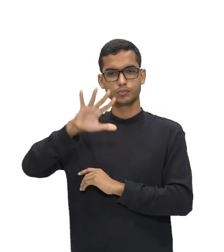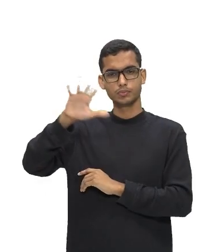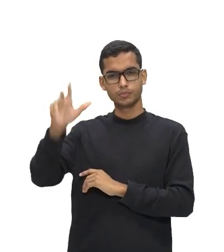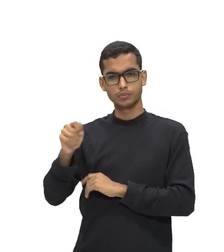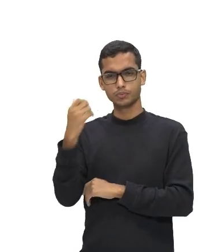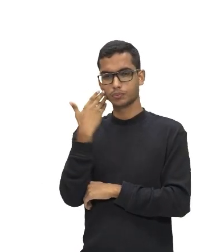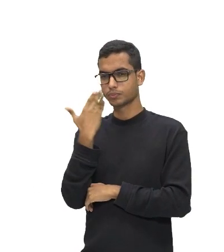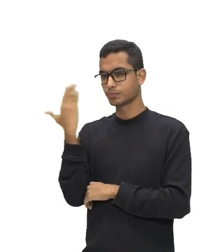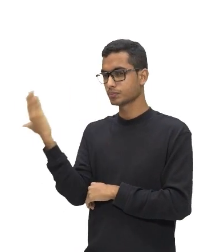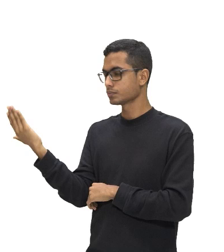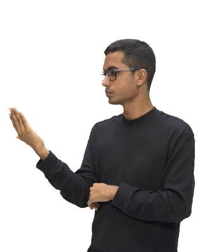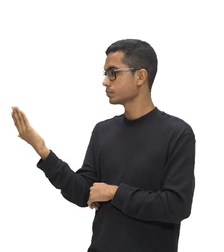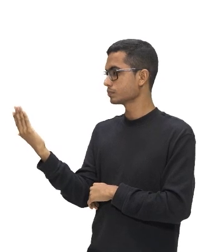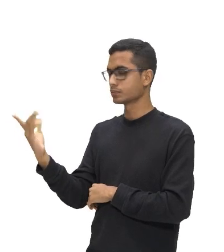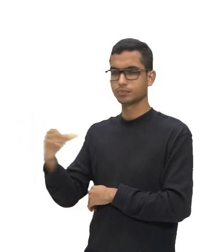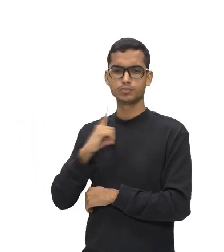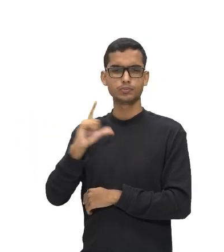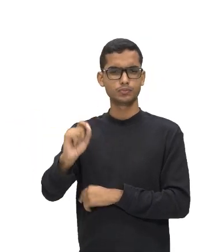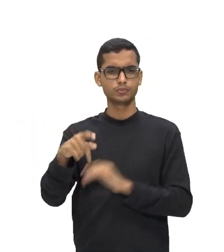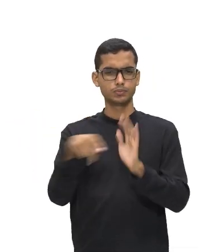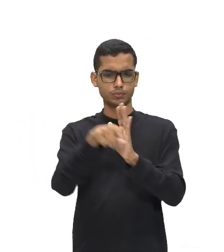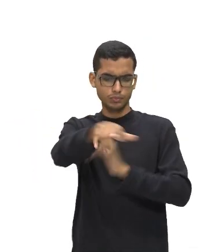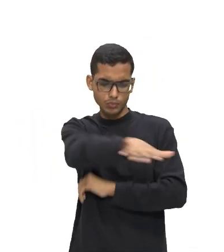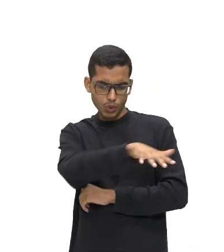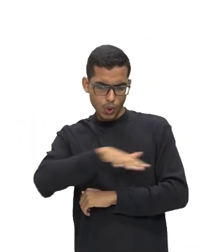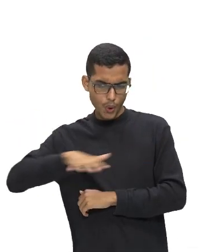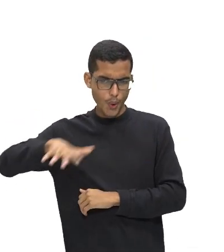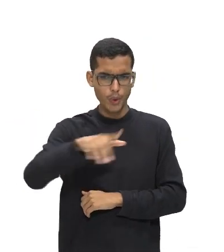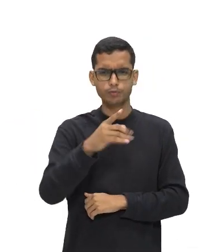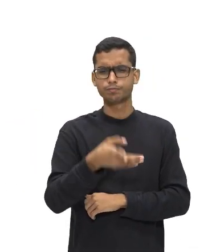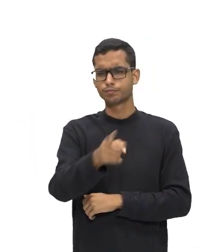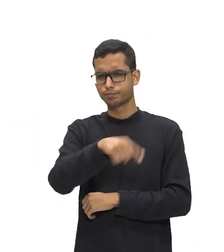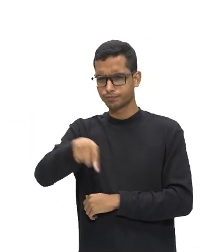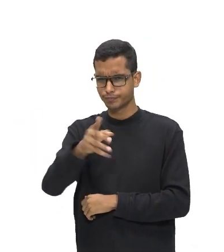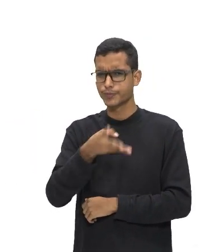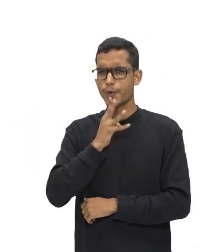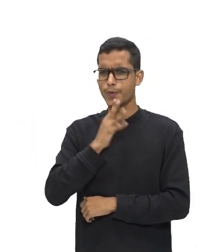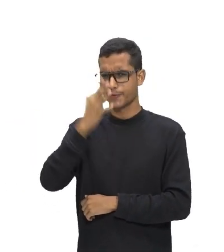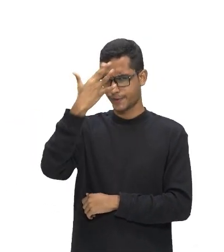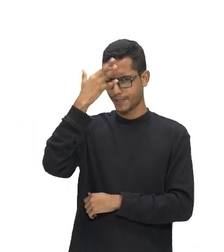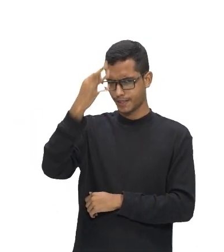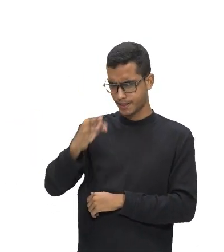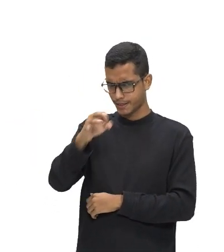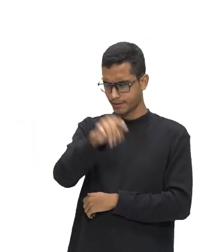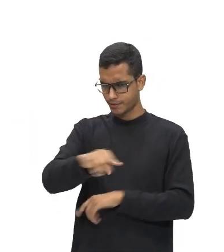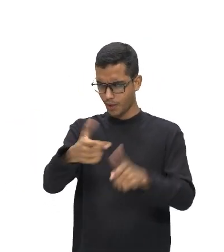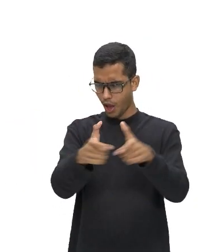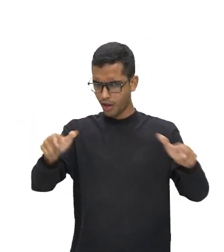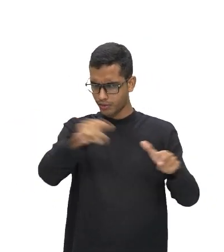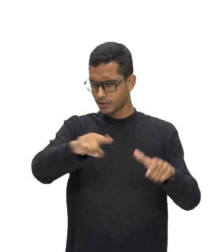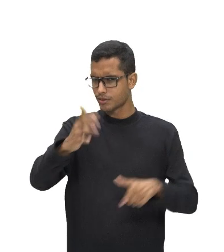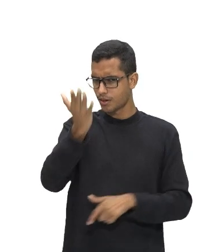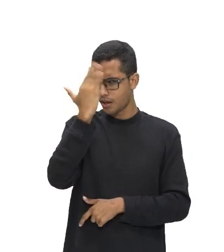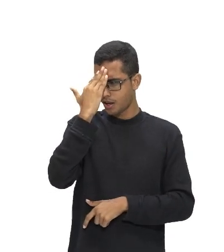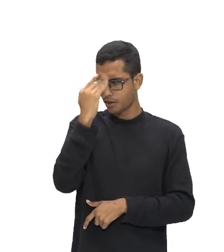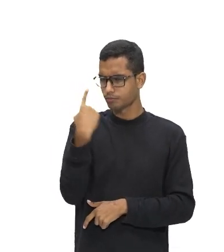animação, eu tenho, então, um território. Vocês conhecem esse território, eu tenho certeza que a grande maioria já conhece.